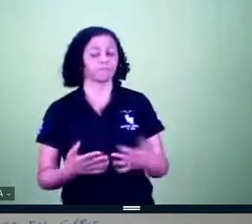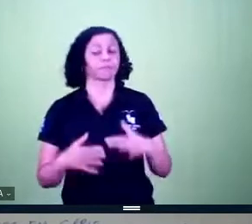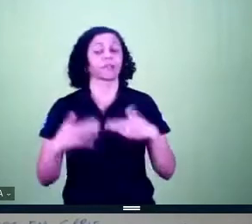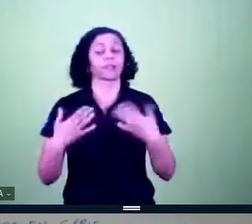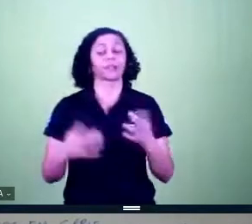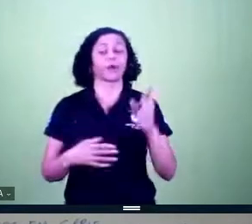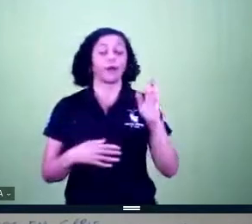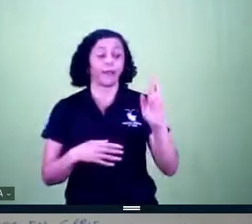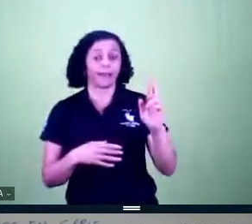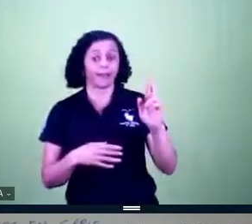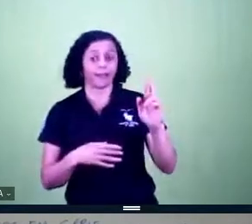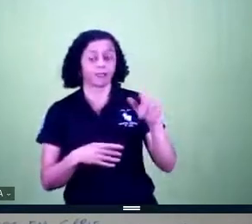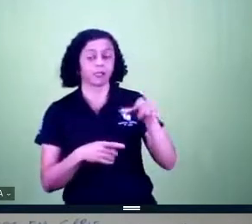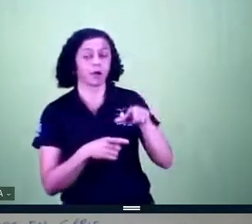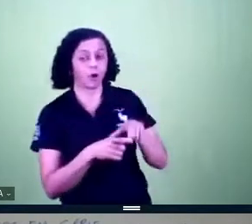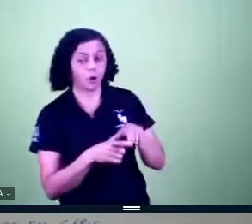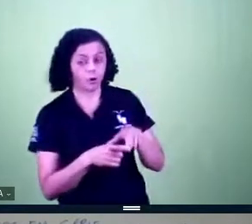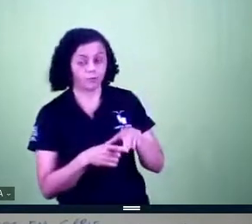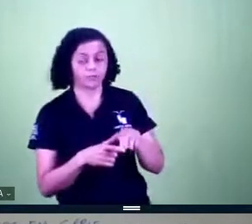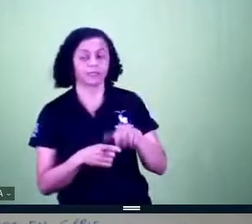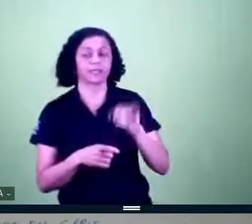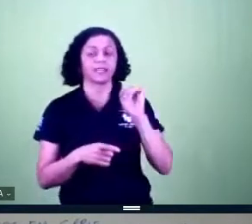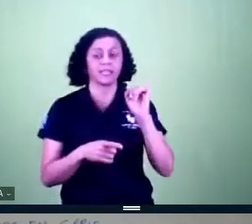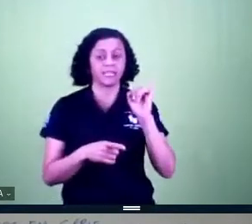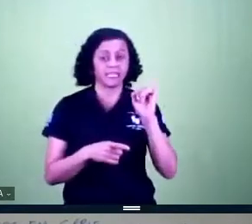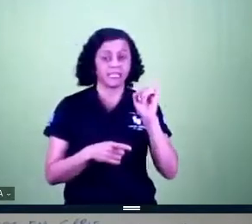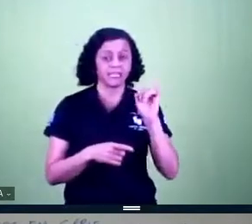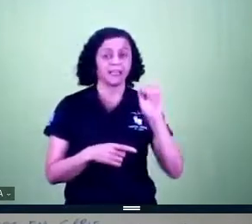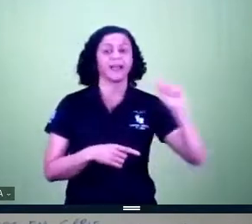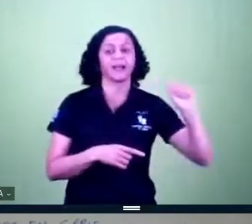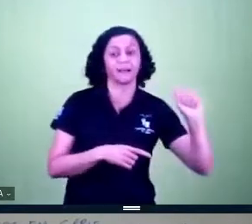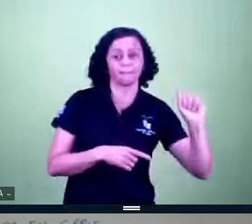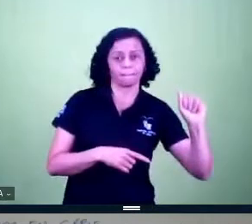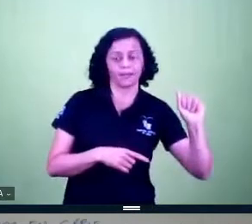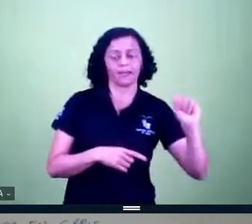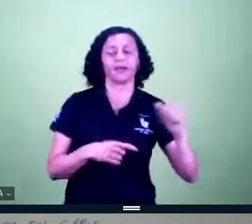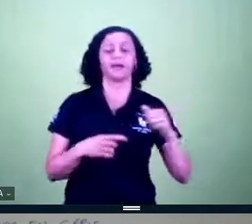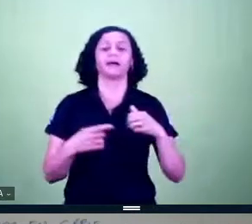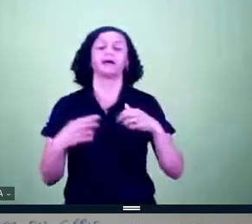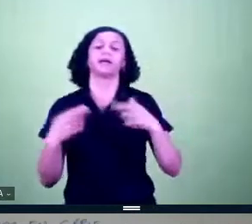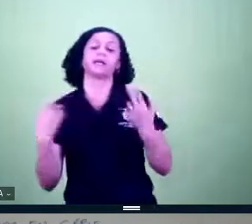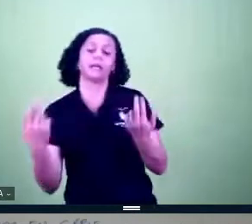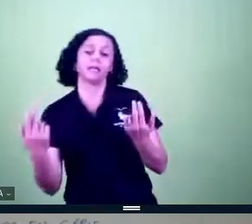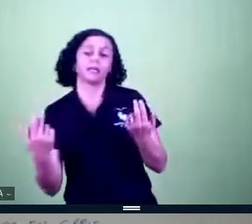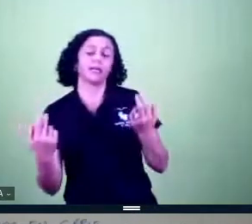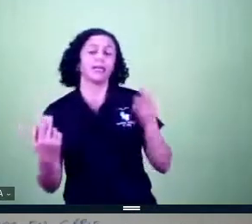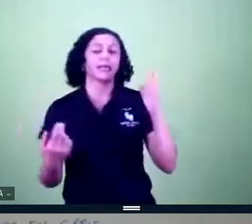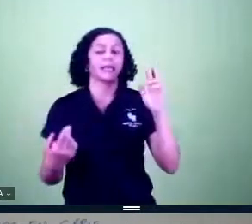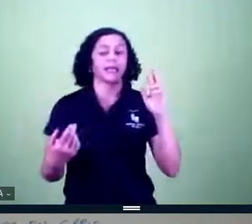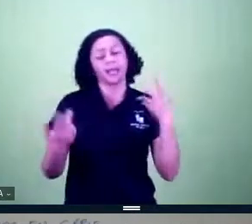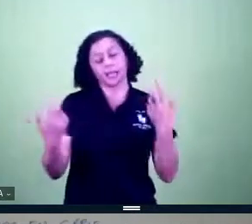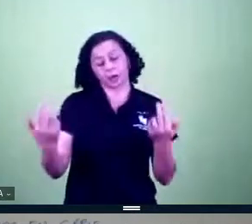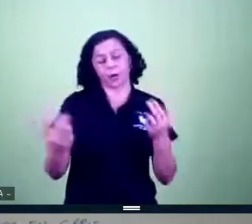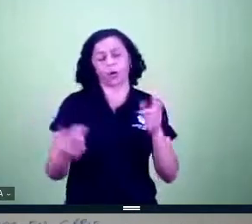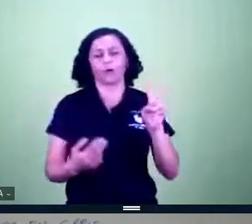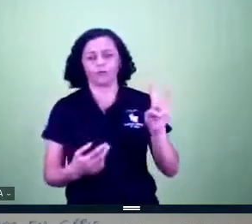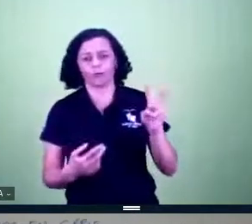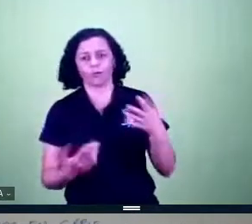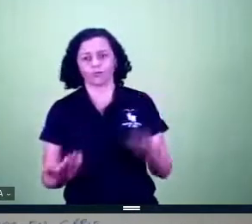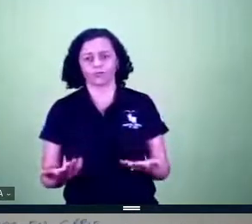R ohms. I ampere, ohms vezes ampere é igual a volts. Volts, volts, volts. Que conclusão eu cheguei,